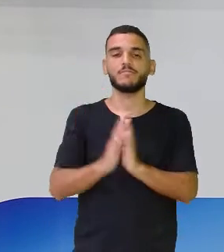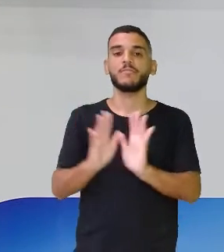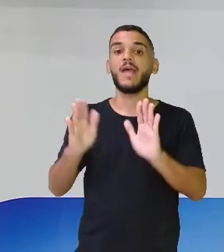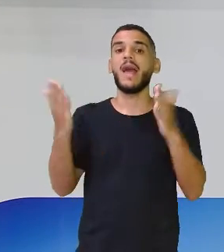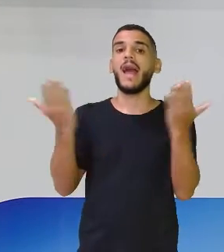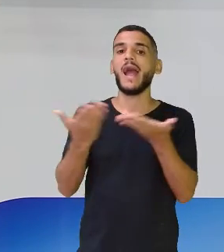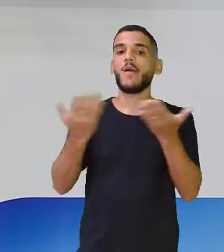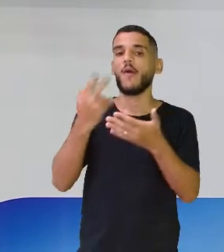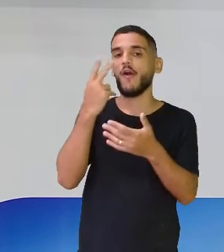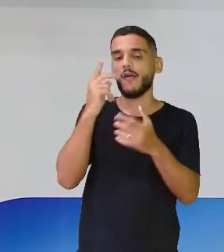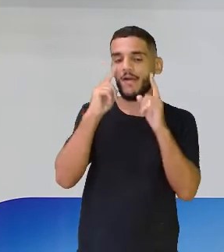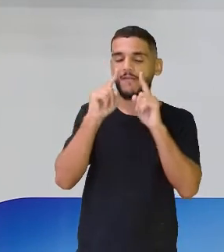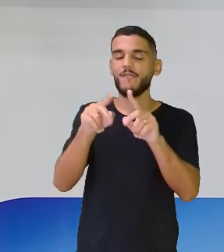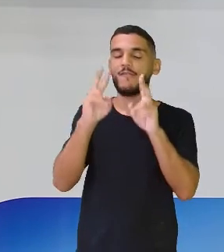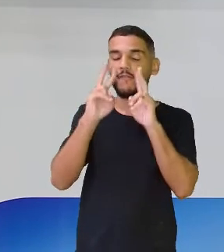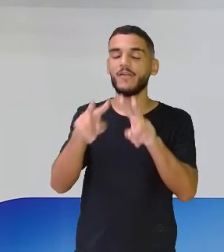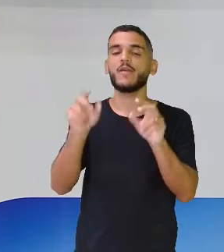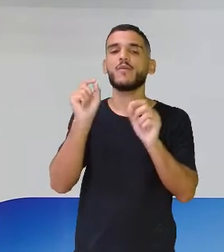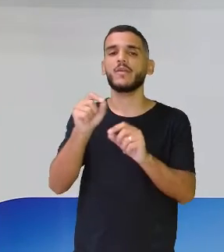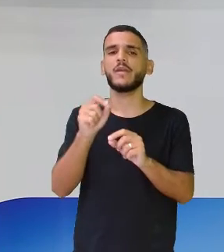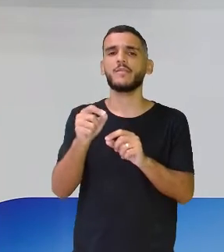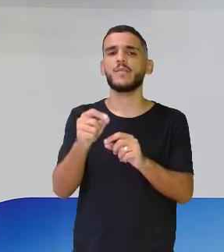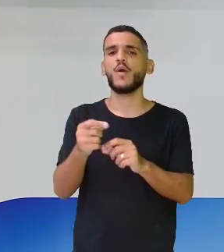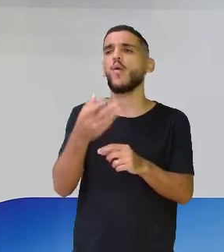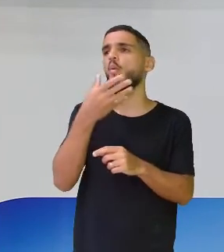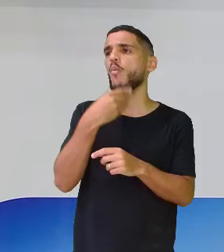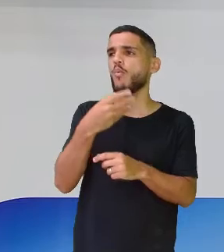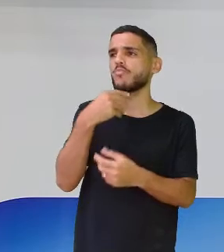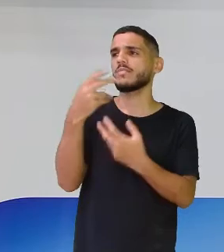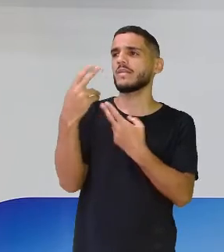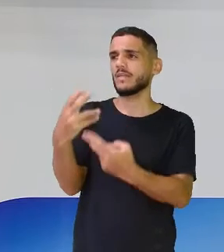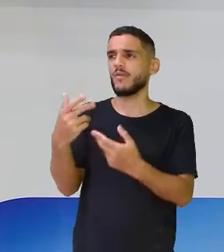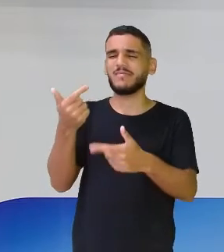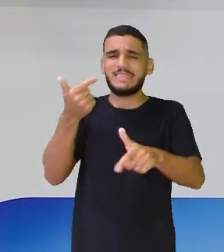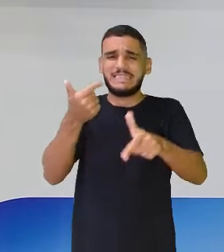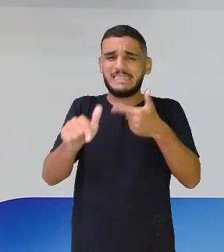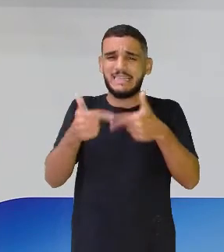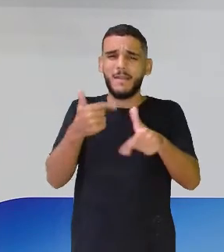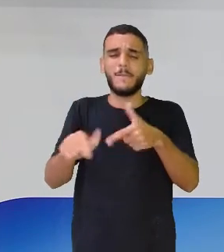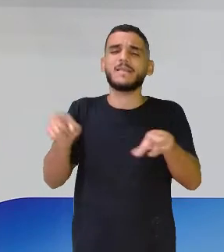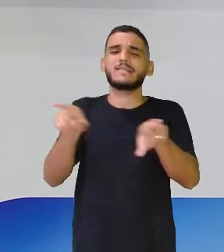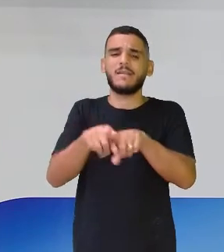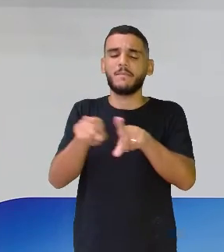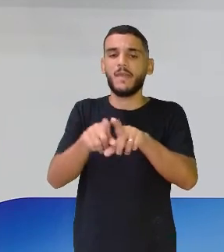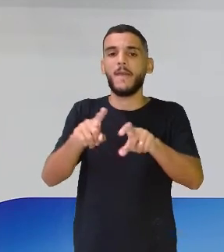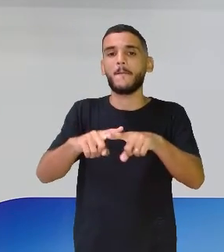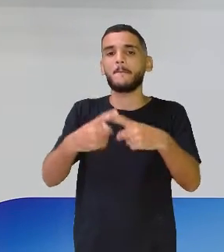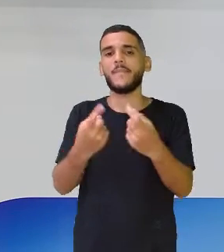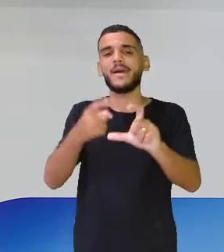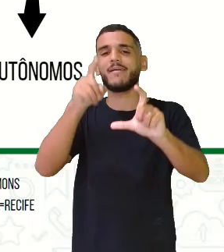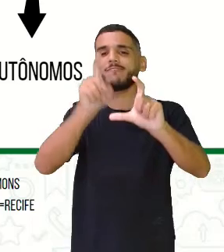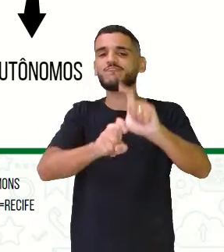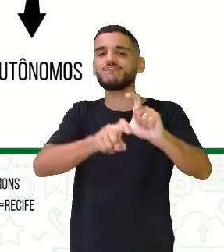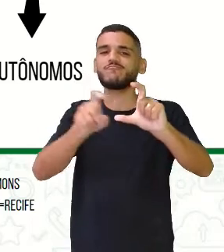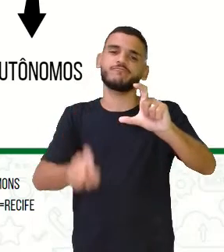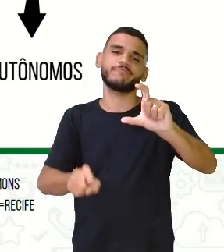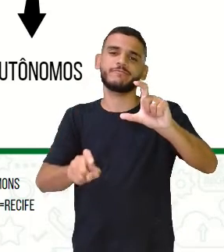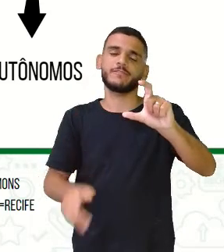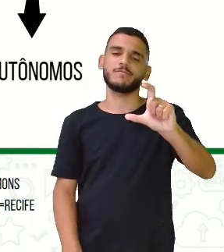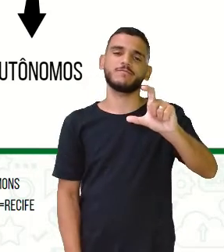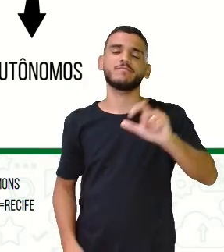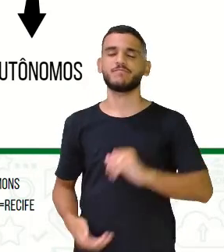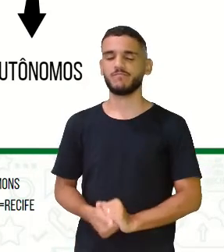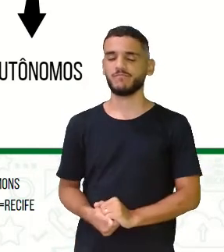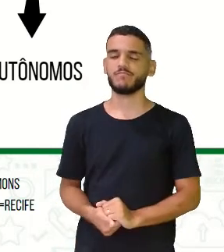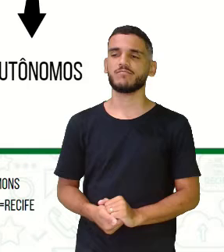trabalhador, que também trabalha bastante, mas está num trabalho não formal, certo? Então vejam só,